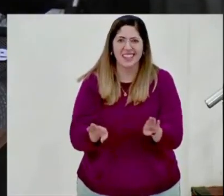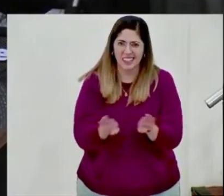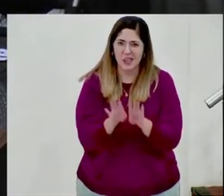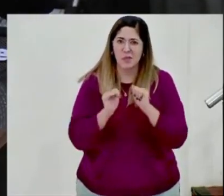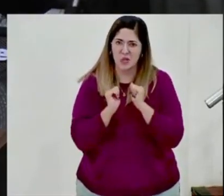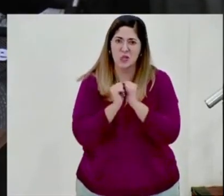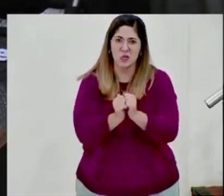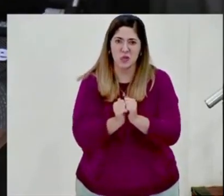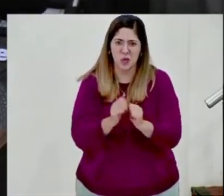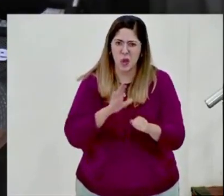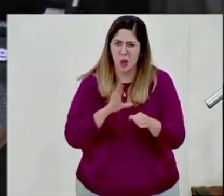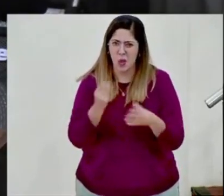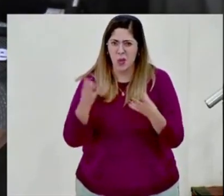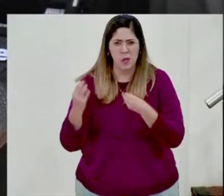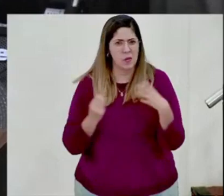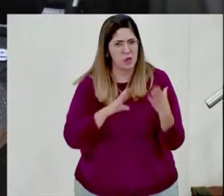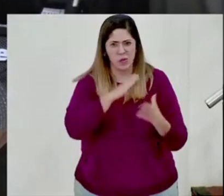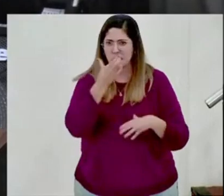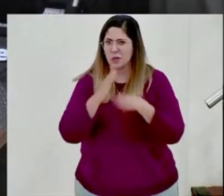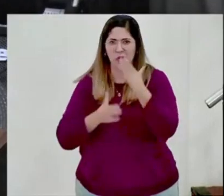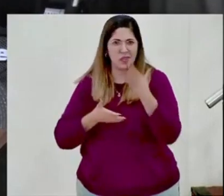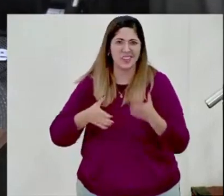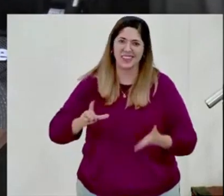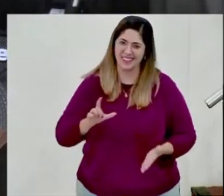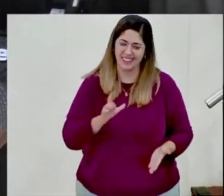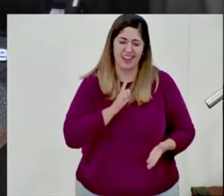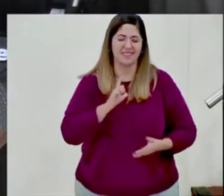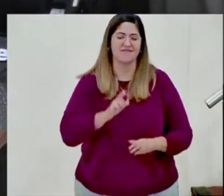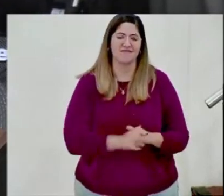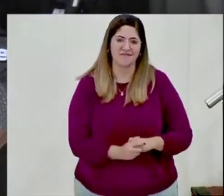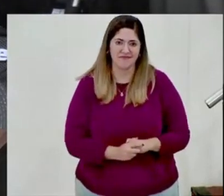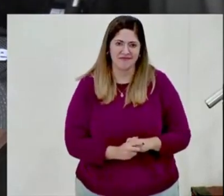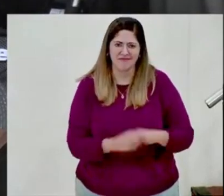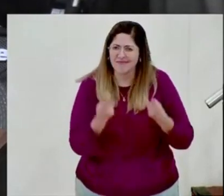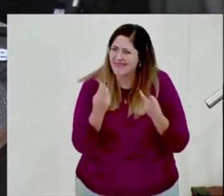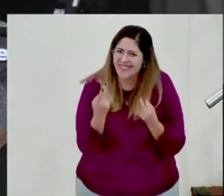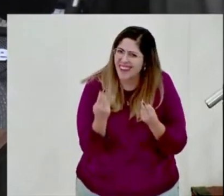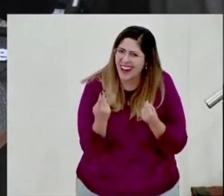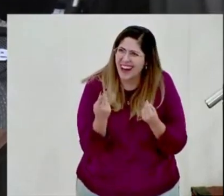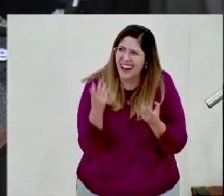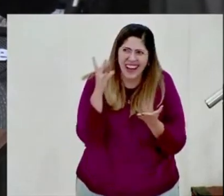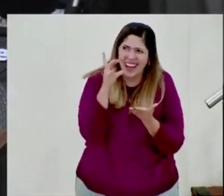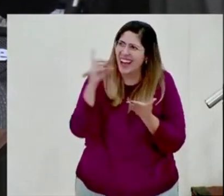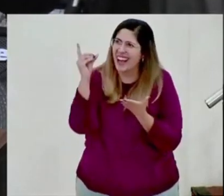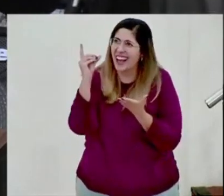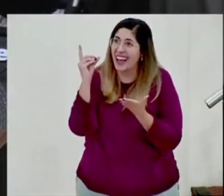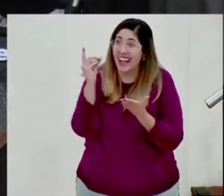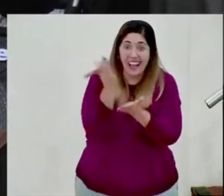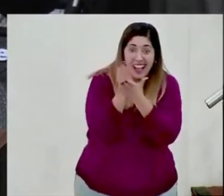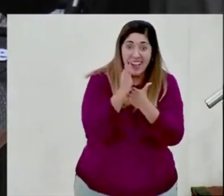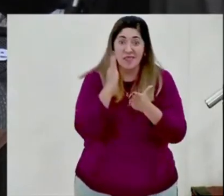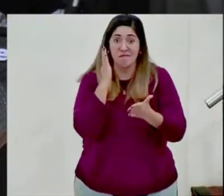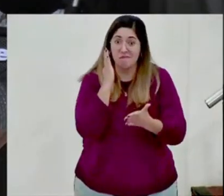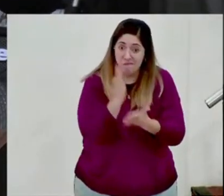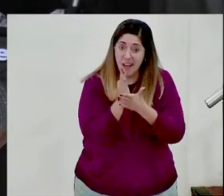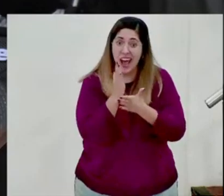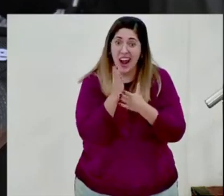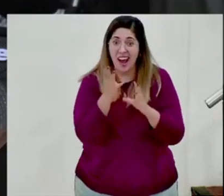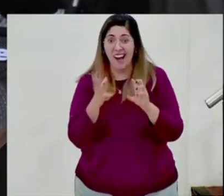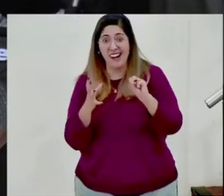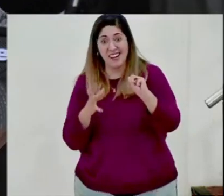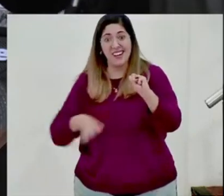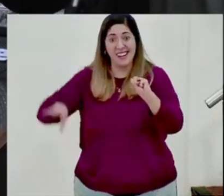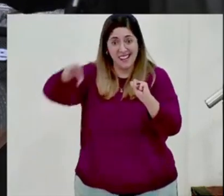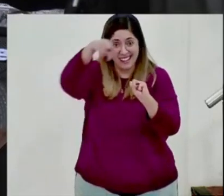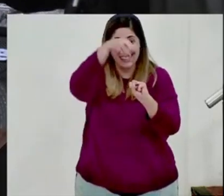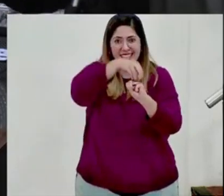fruto. Deus está com você. Nós estamos falando do mesmíssimo Deus que freou Senaqueribe. É esse mesmo